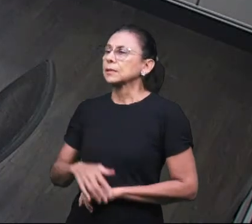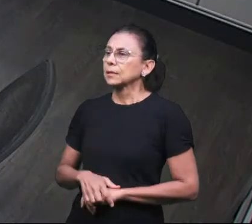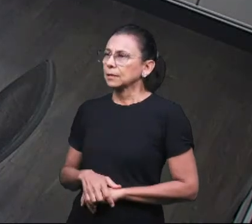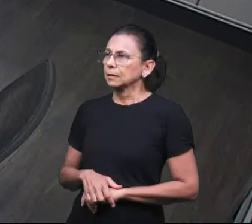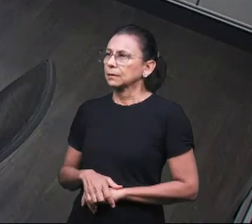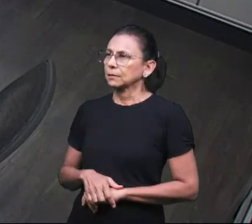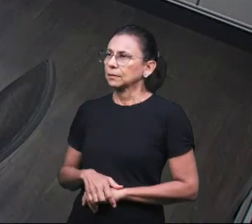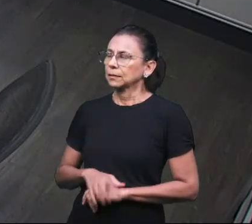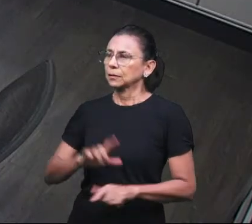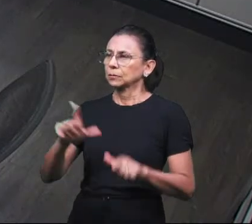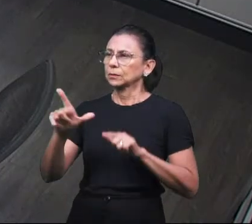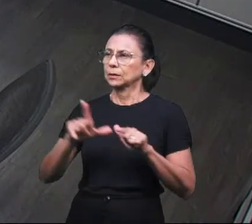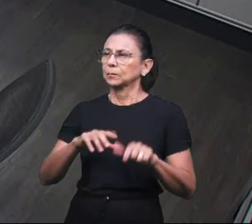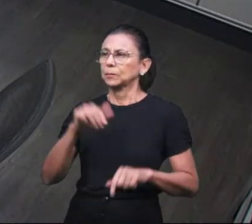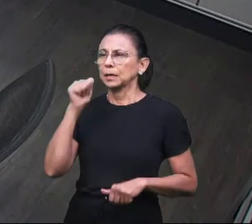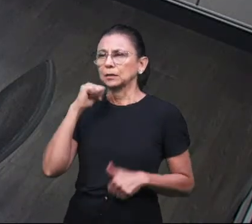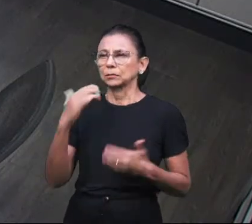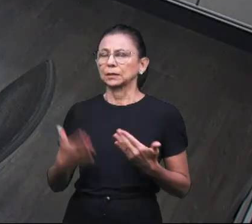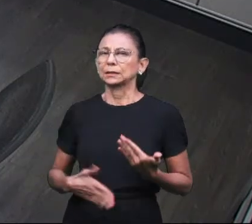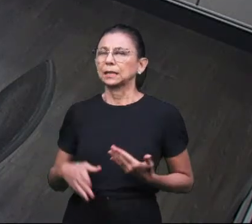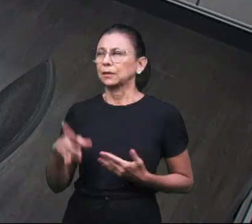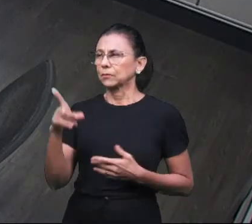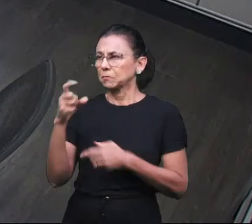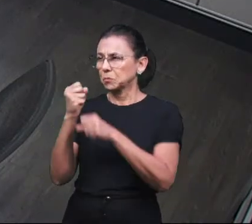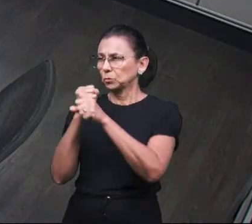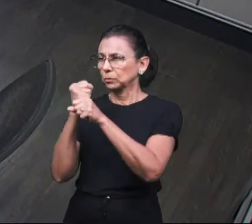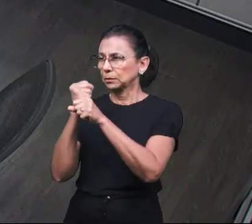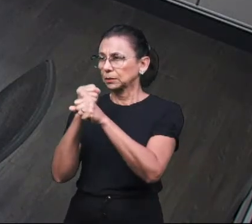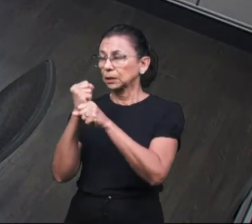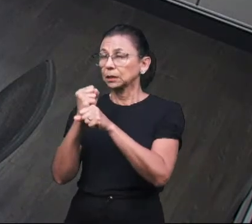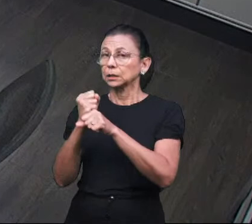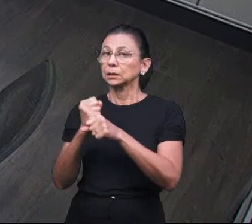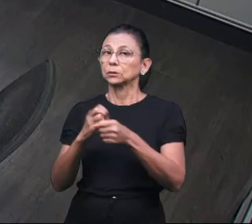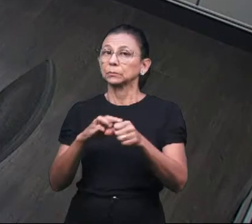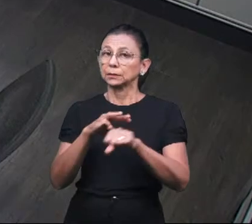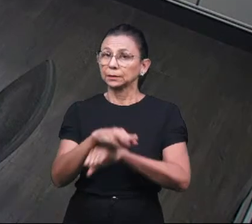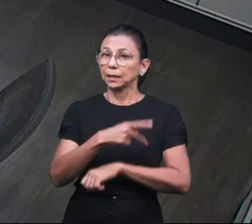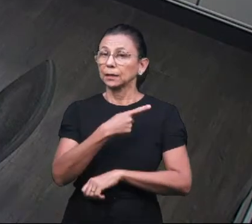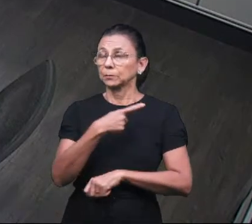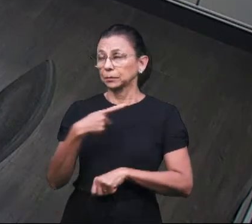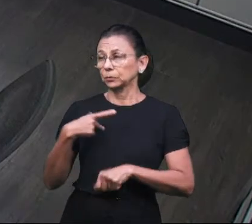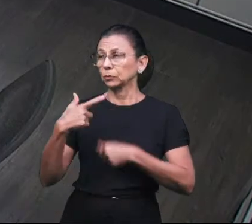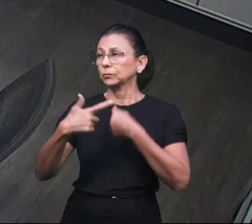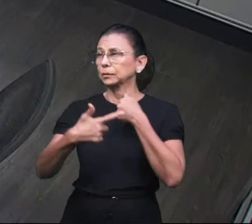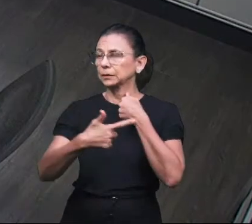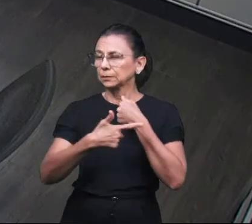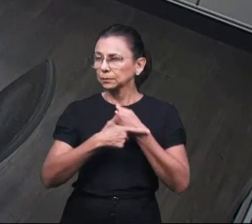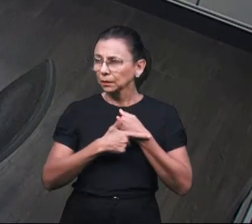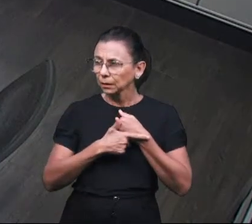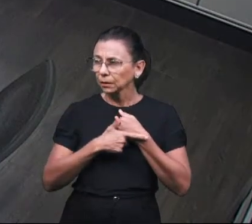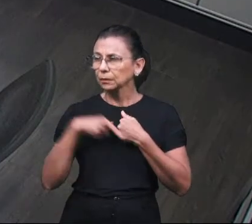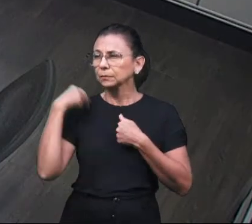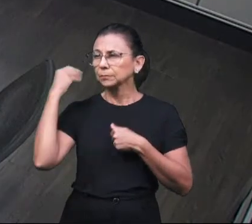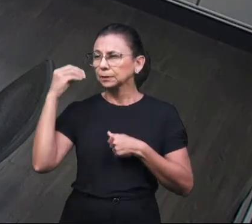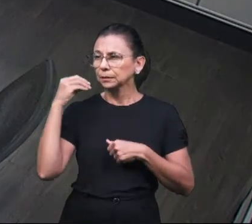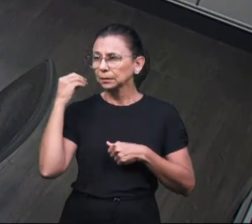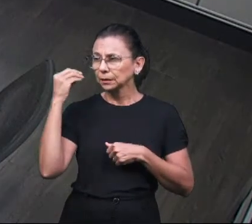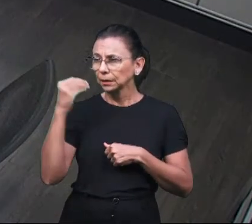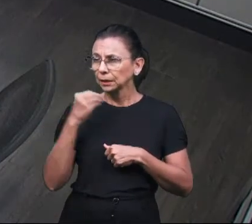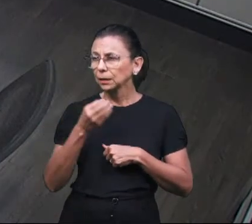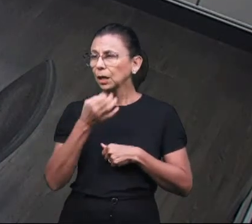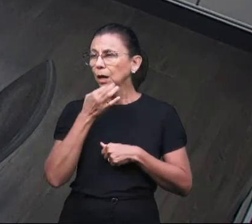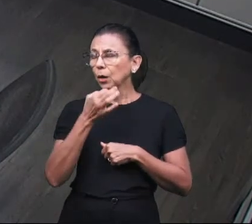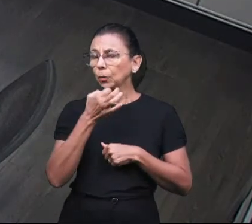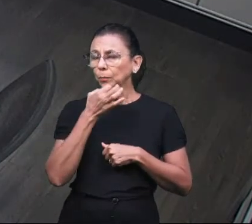companheiro de muitos anos de ministério, de uma experiência na história nesta obra e tudo mais, o que você traz com